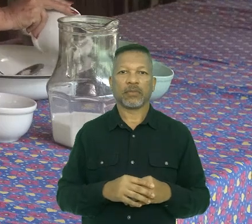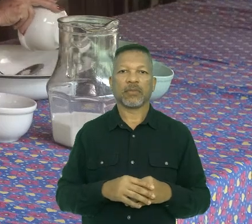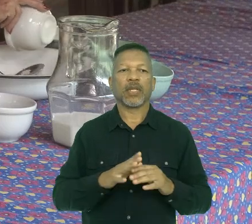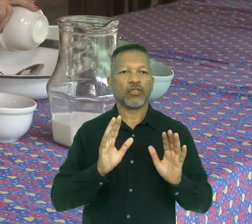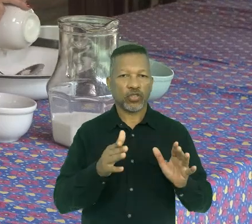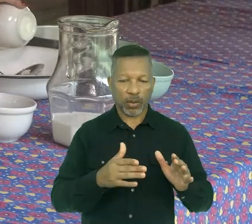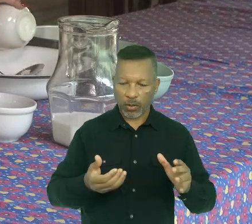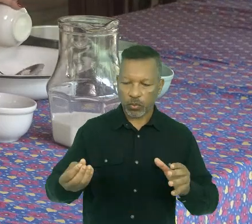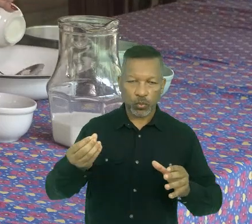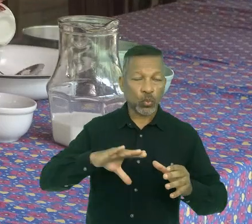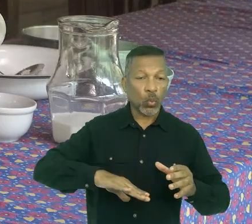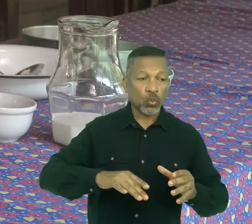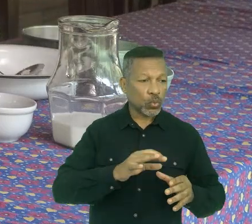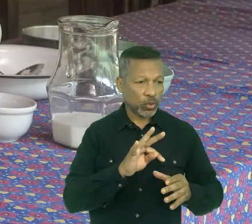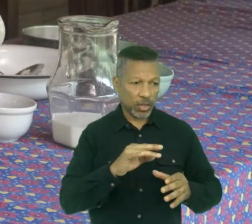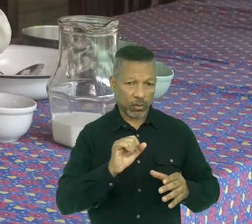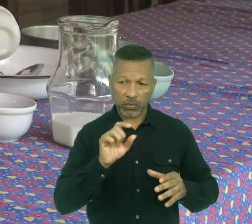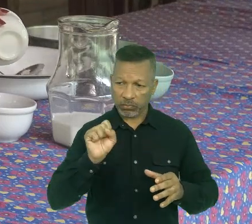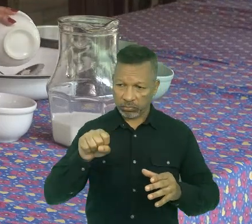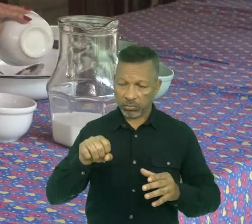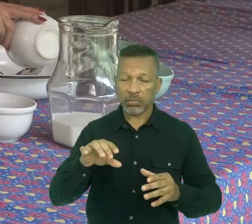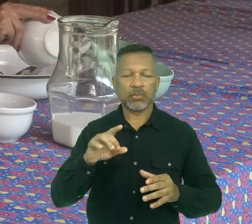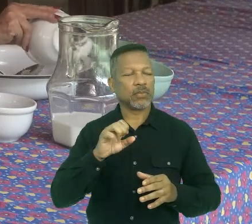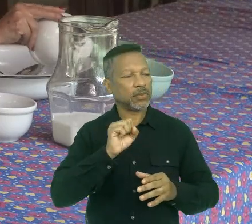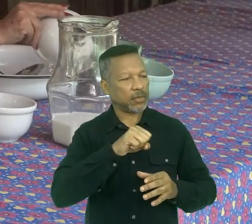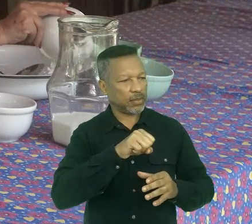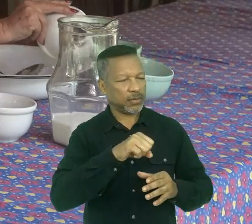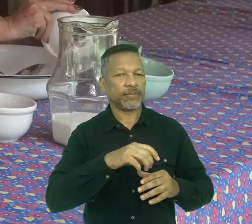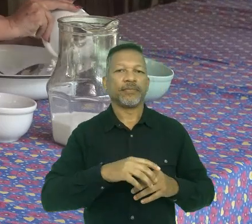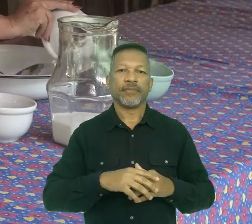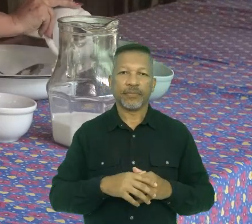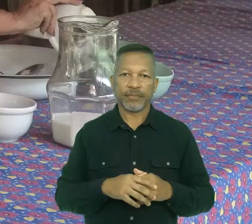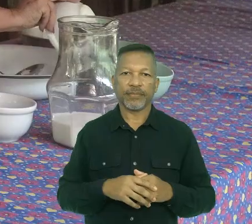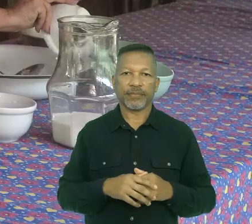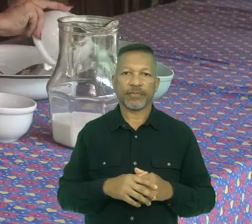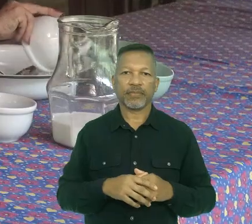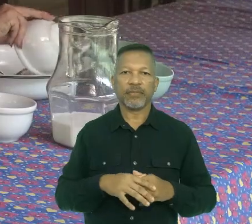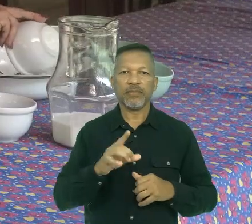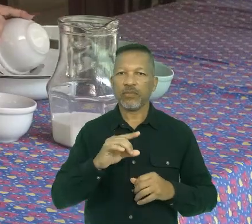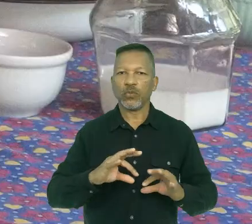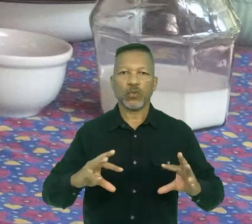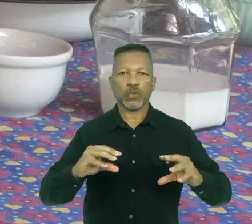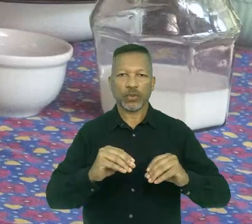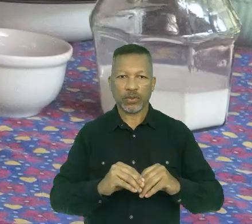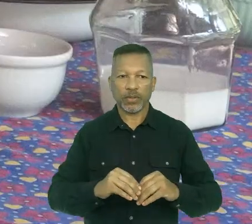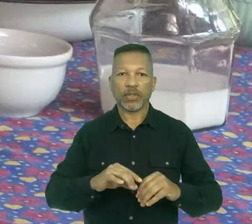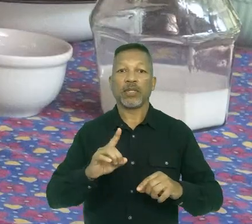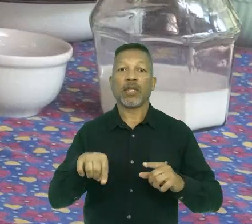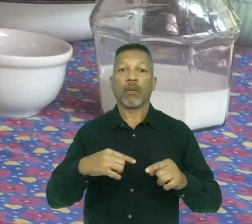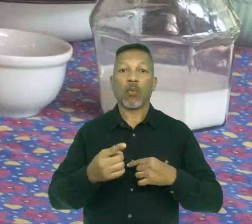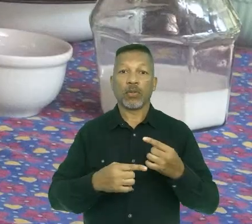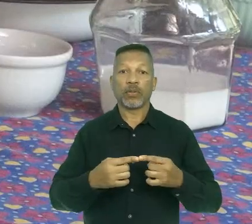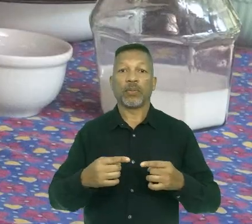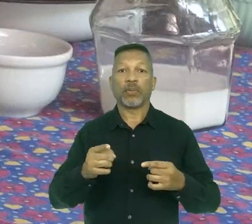Já joga o trigo todo agora de uma vez, né? Uma vez, tá? Ele todo. Eu